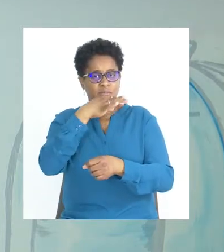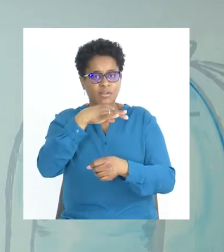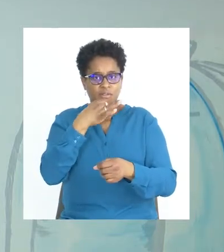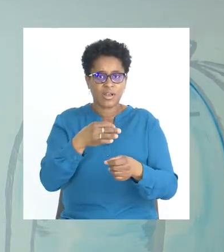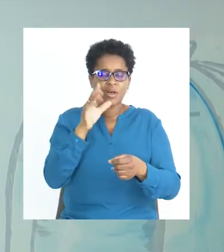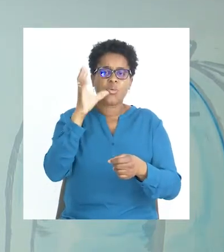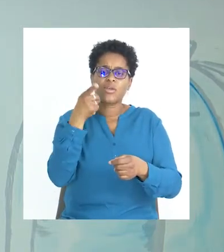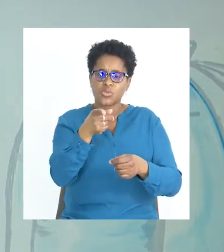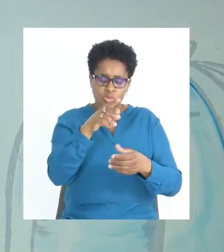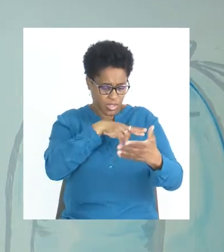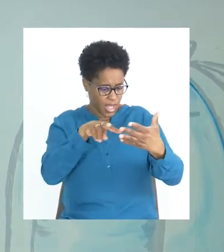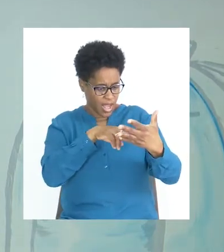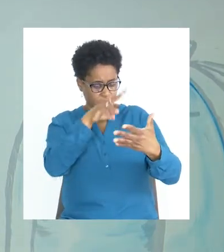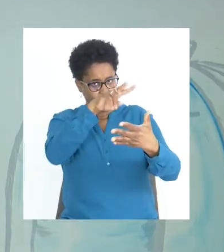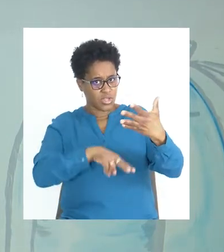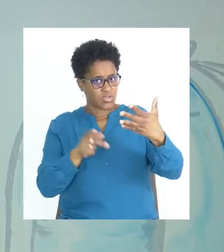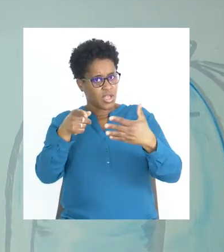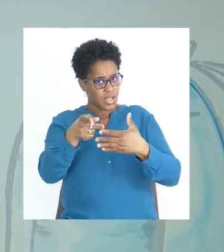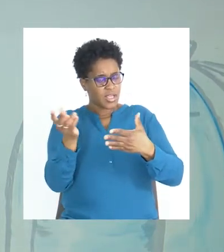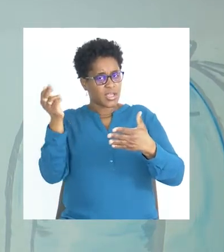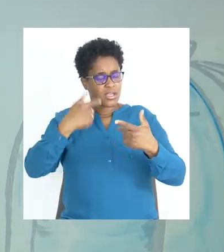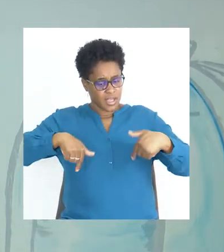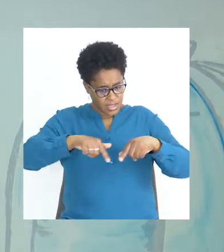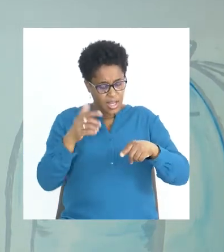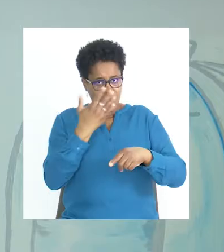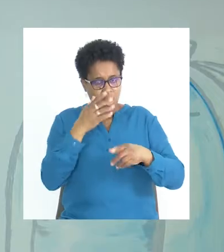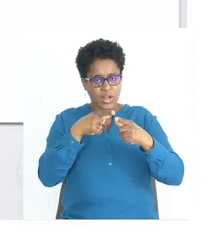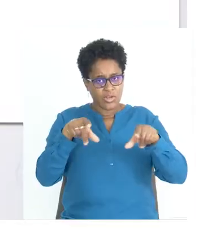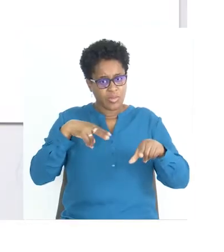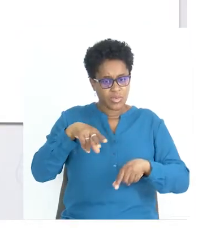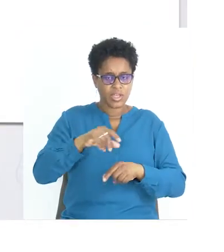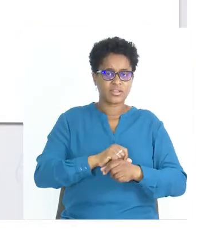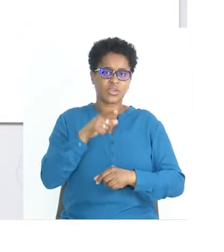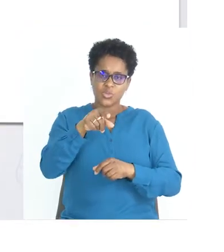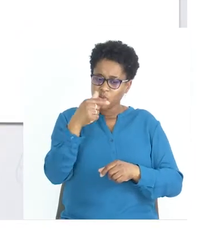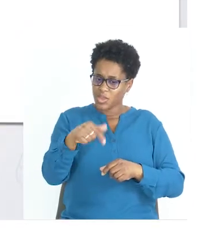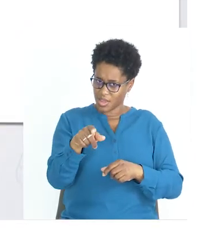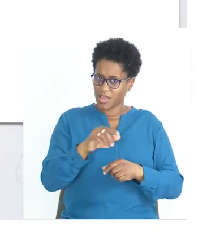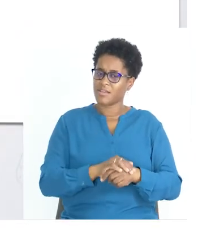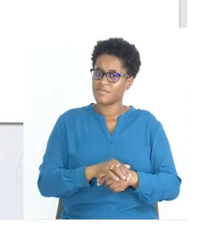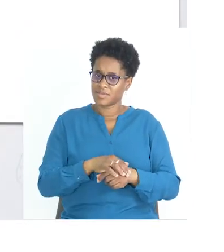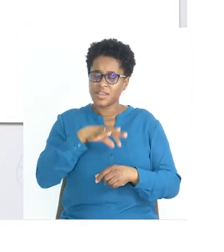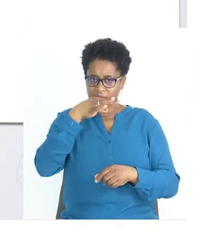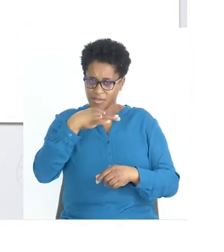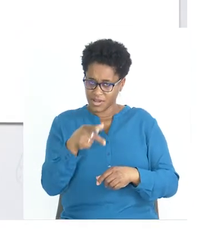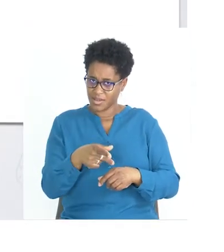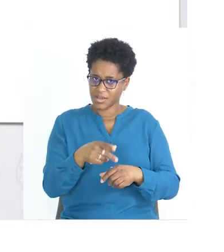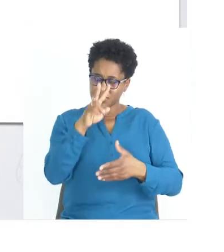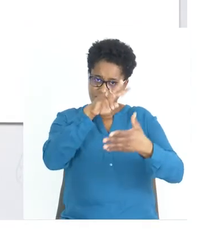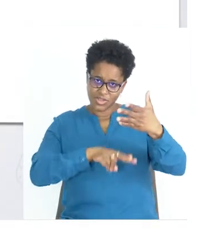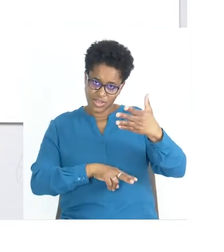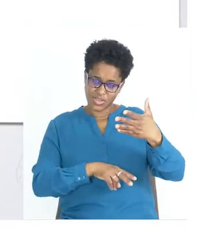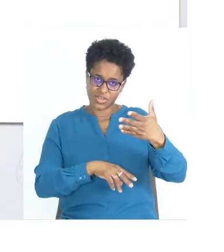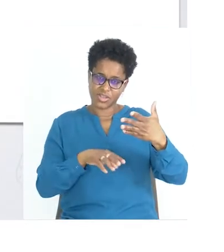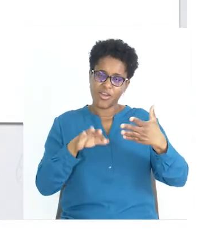ti. Quando estás a ler algum texto ali na sala de aula em língua portuguesa, ou tu tens lá textos utilizados, então esses textos